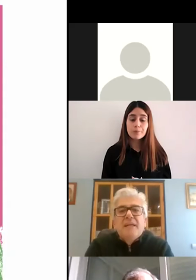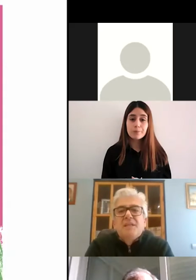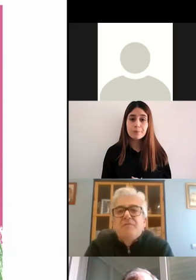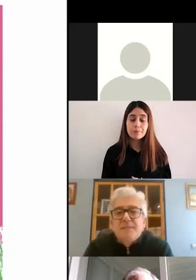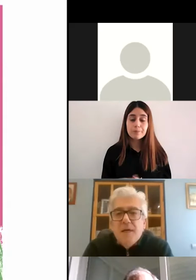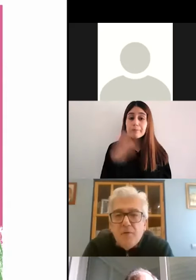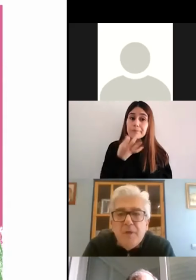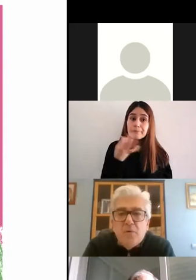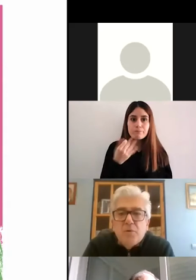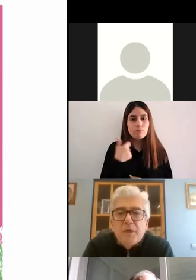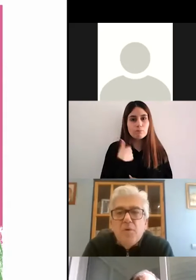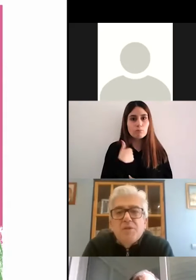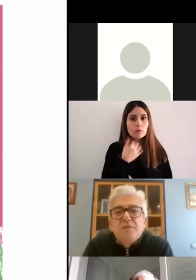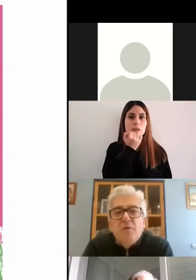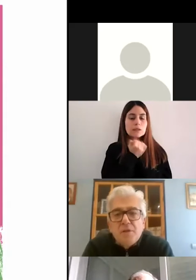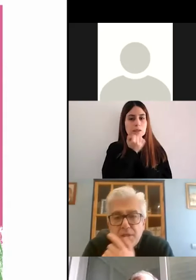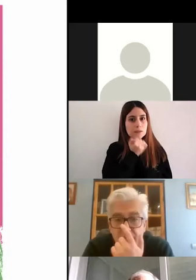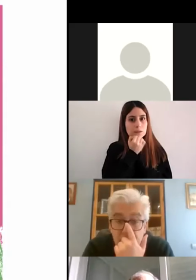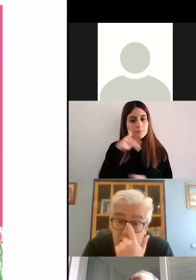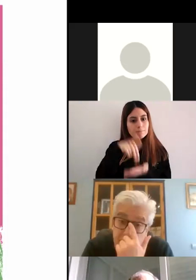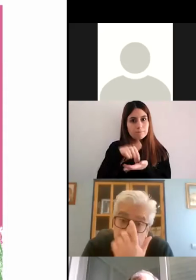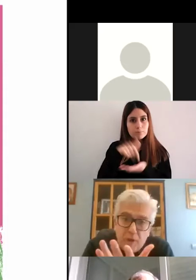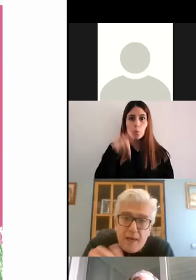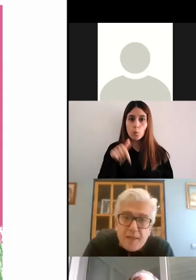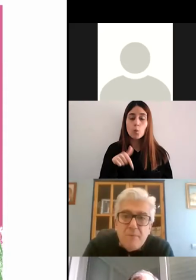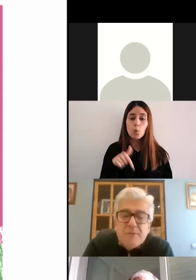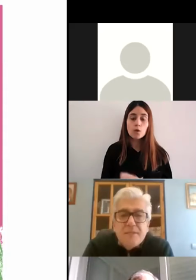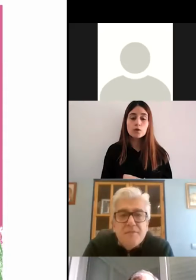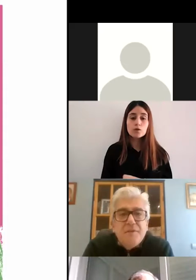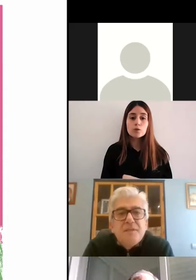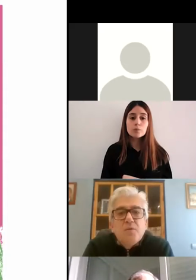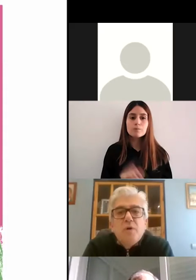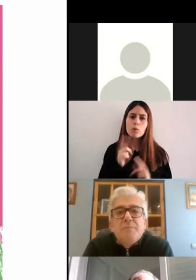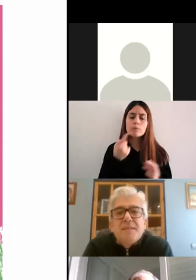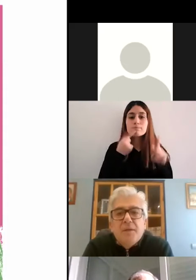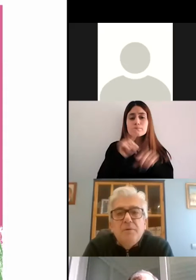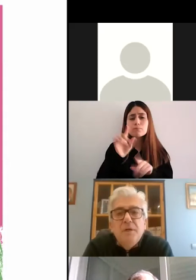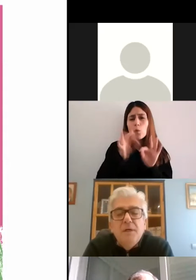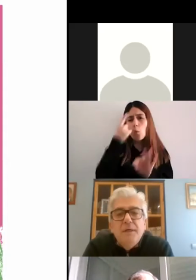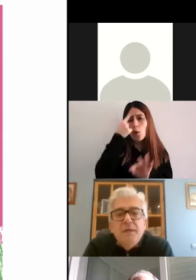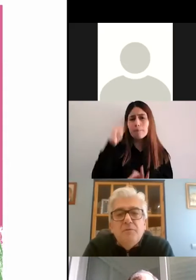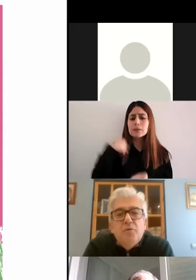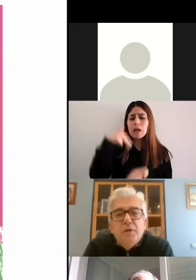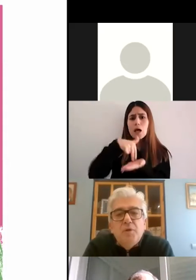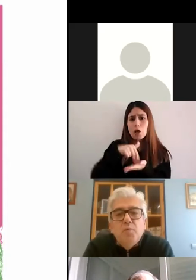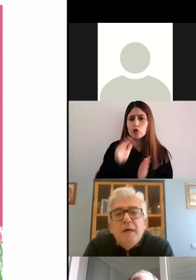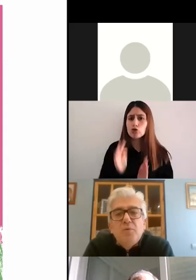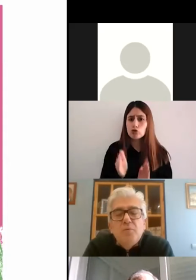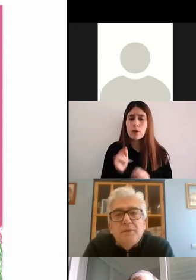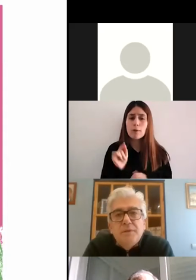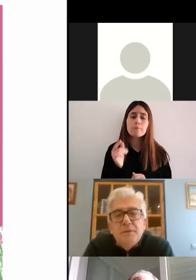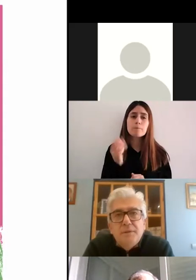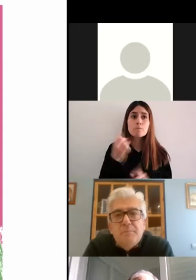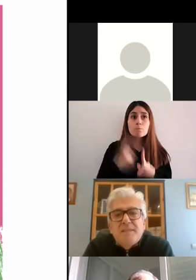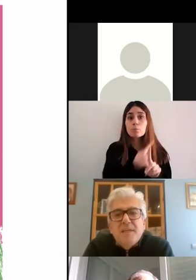uma grande satisfação que me encontro aqui hoje entre vós, repetindo aliás uma presença física do ano passado. Foi um